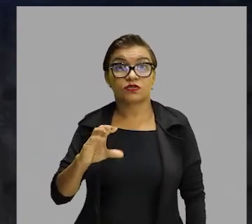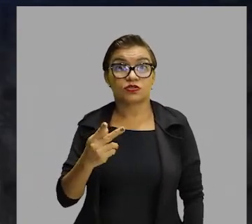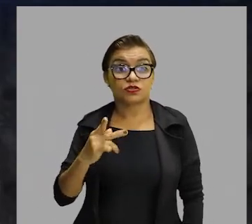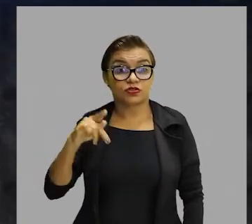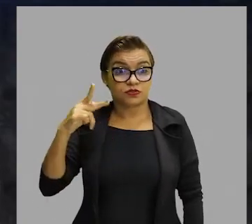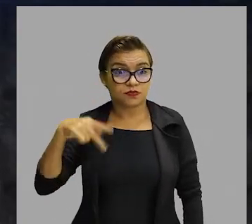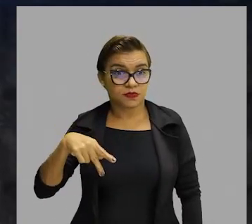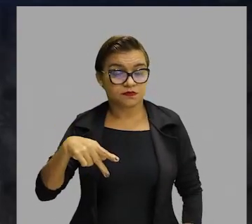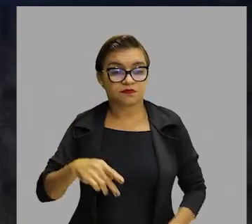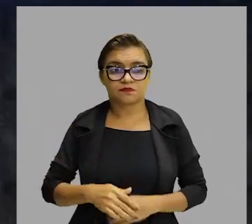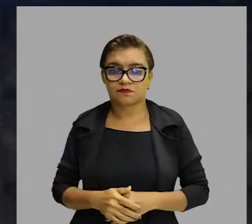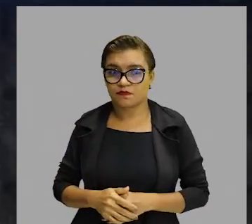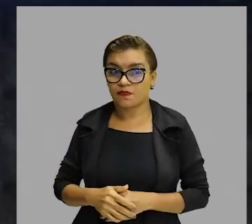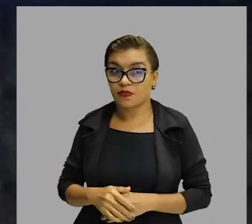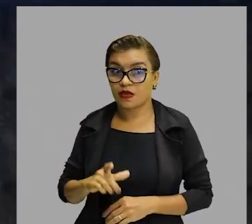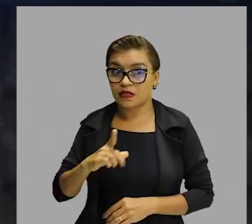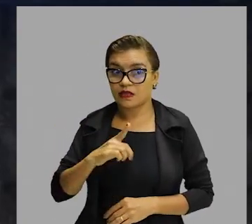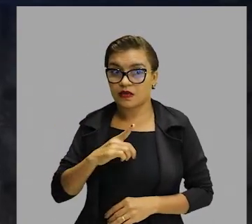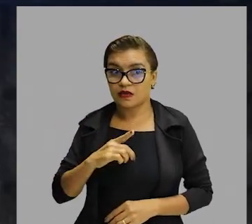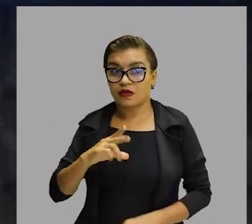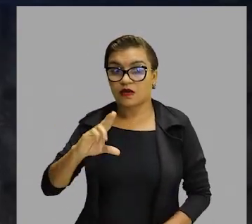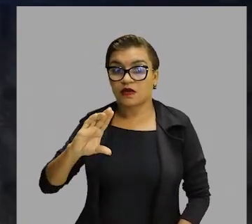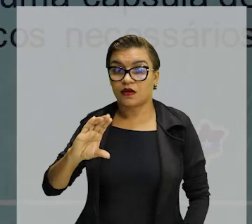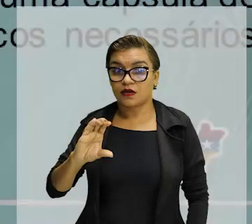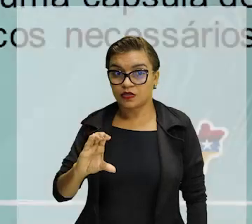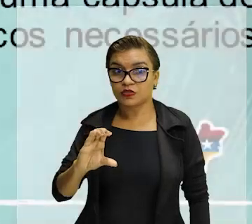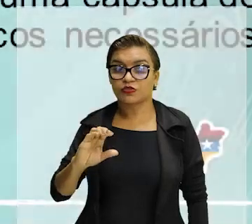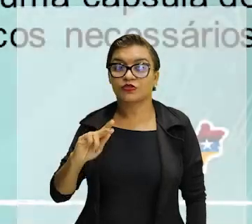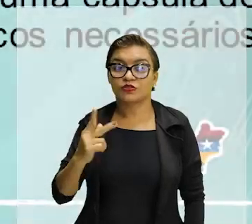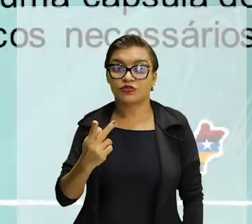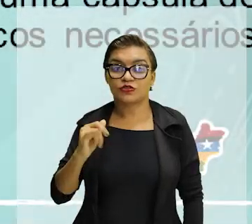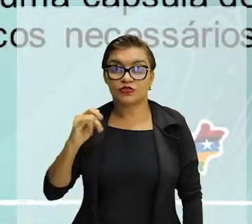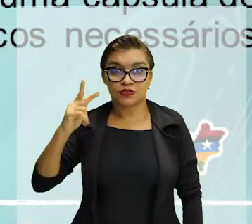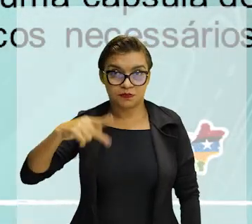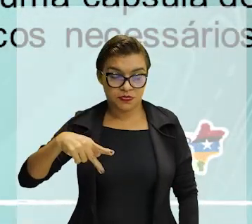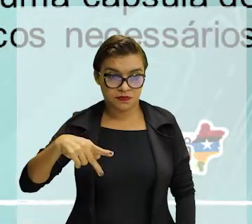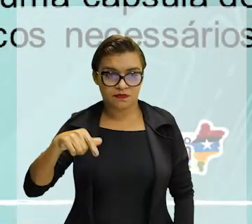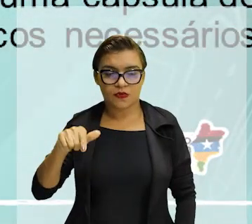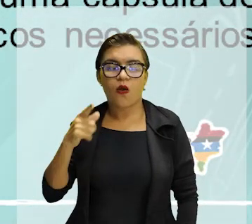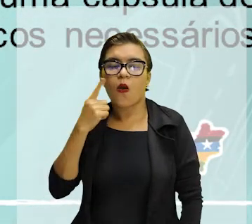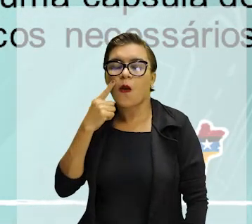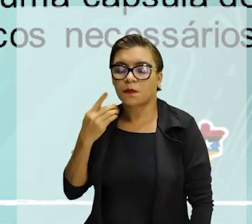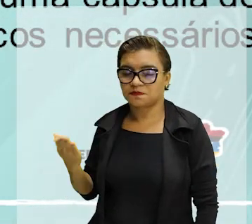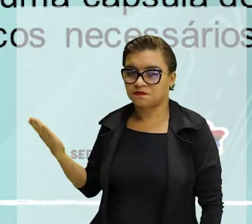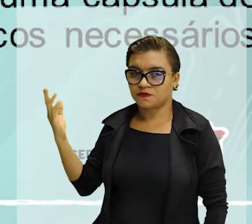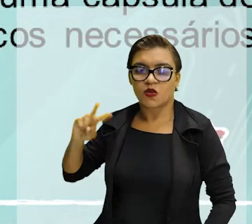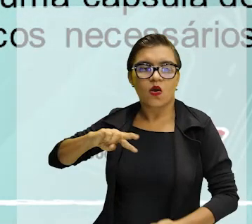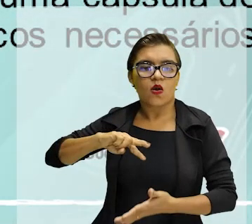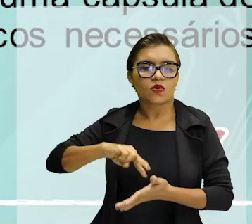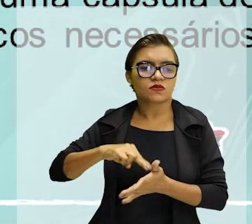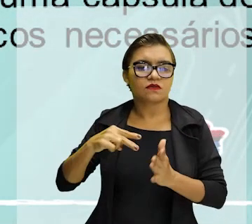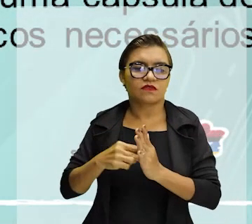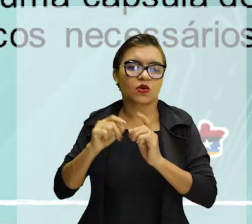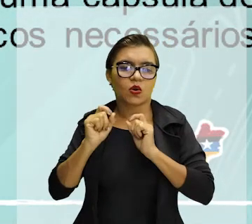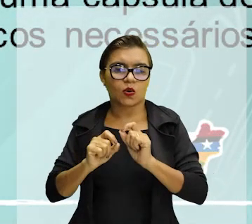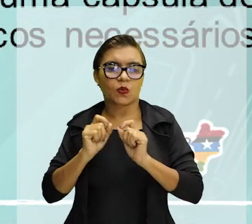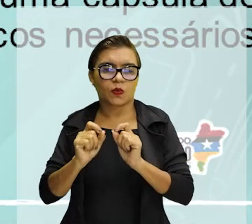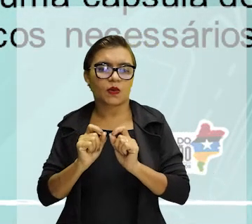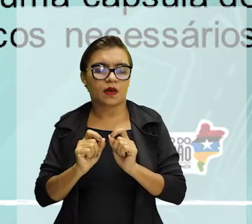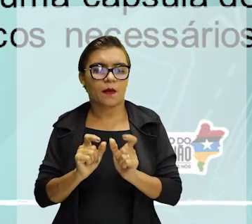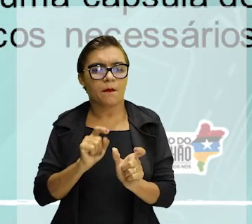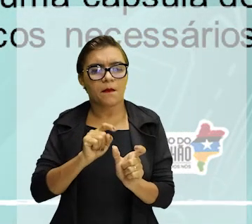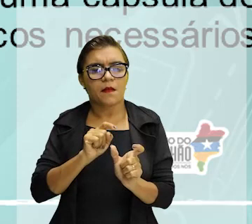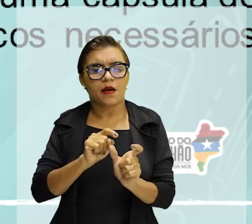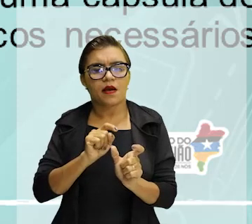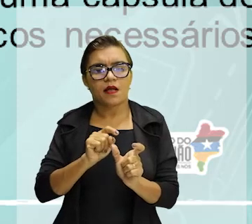chips que são bastante utilizados. Né? Então, o termo chip refere-se a um elemento muito pequeno, okay? Feito de um